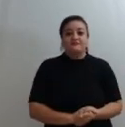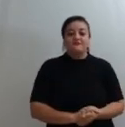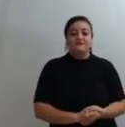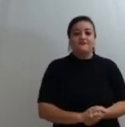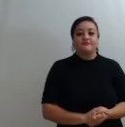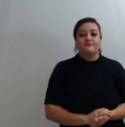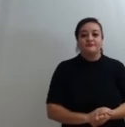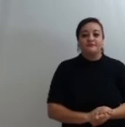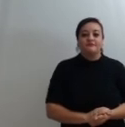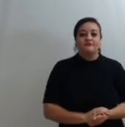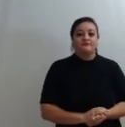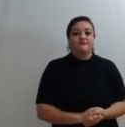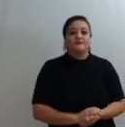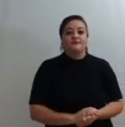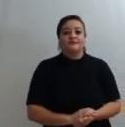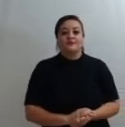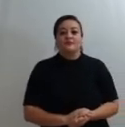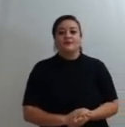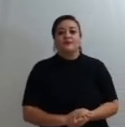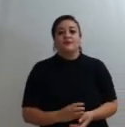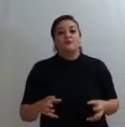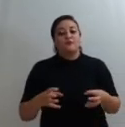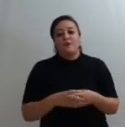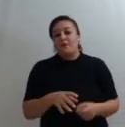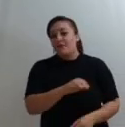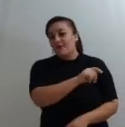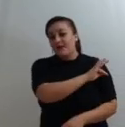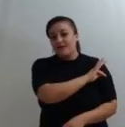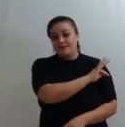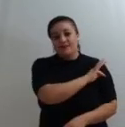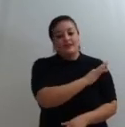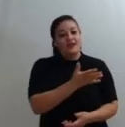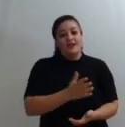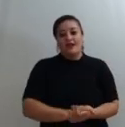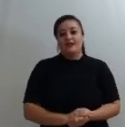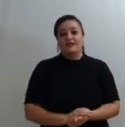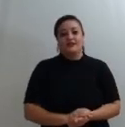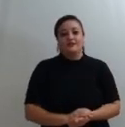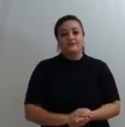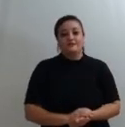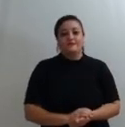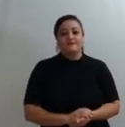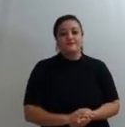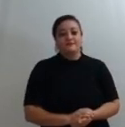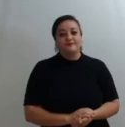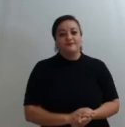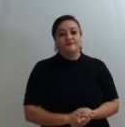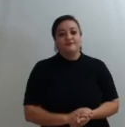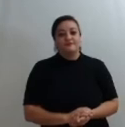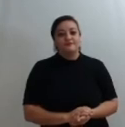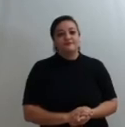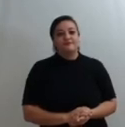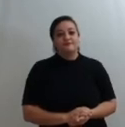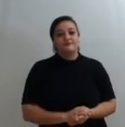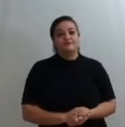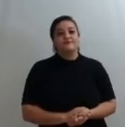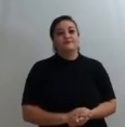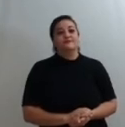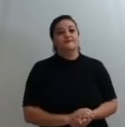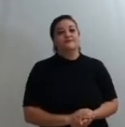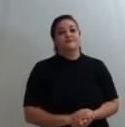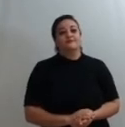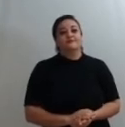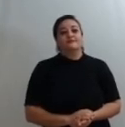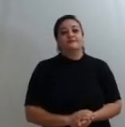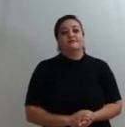de técnicos, a quebra, enfim, desse sigilo por meios tecnológicos que sabemos